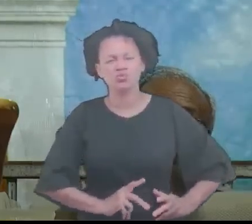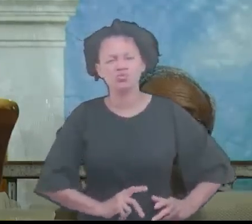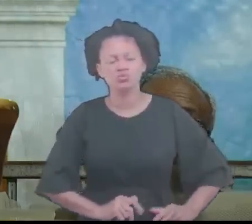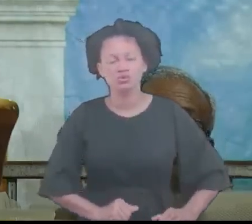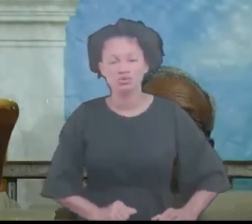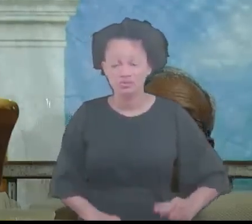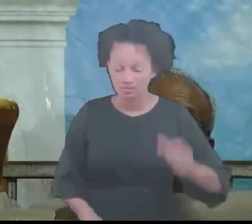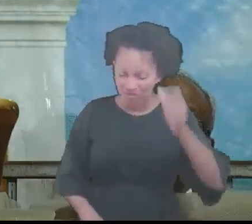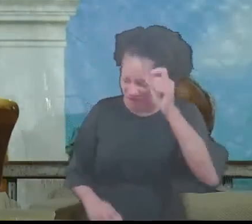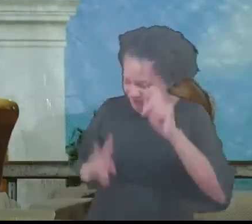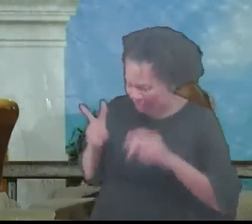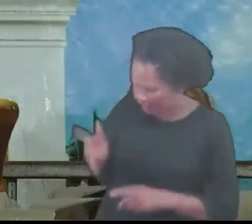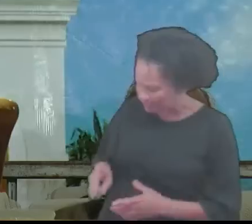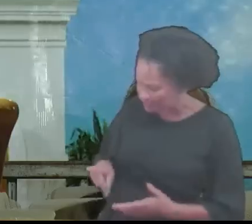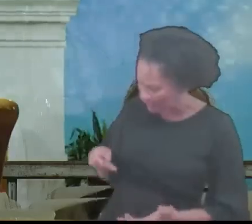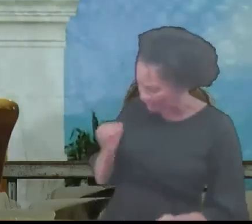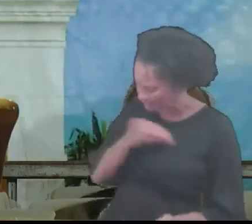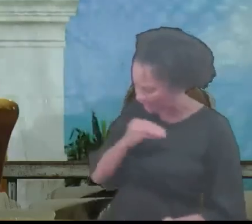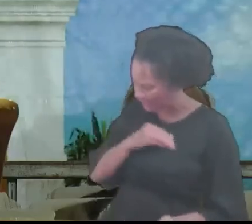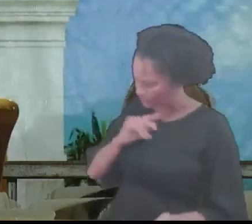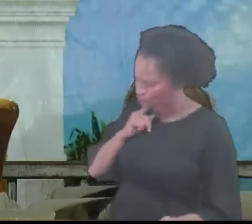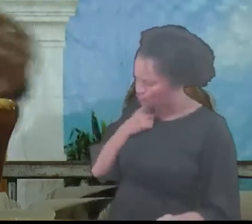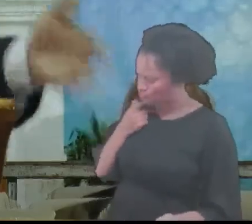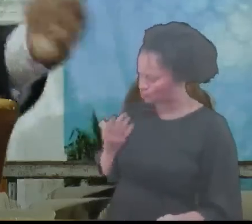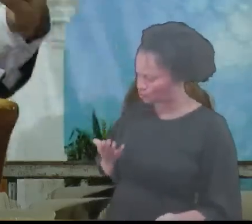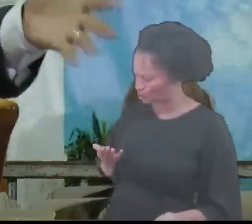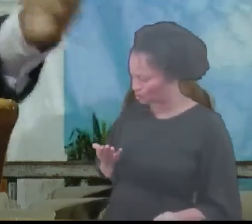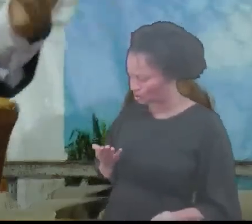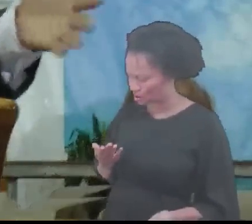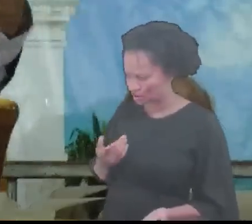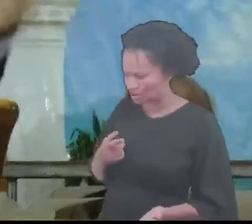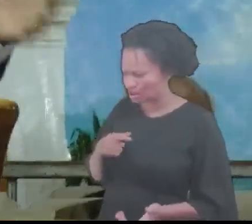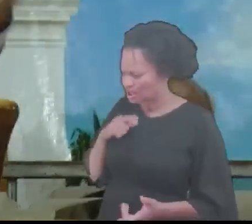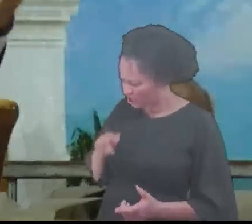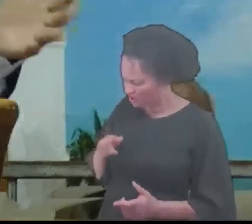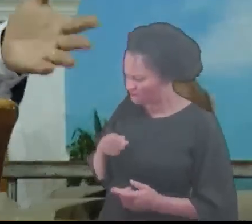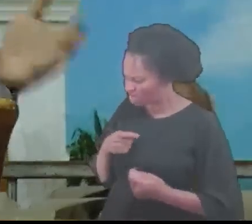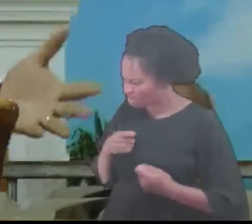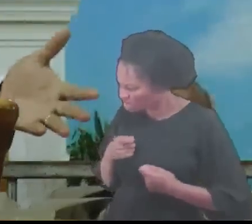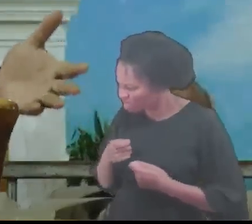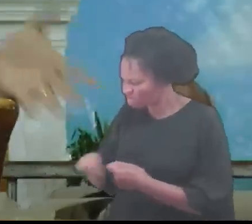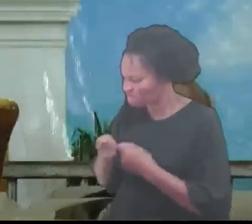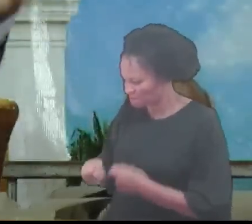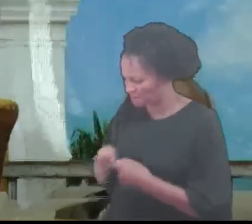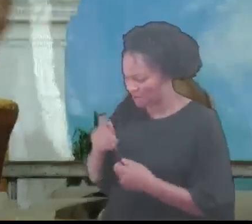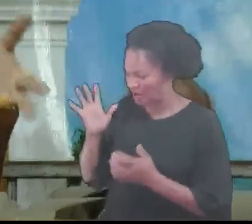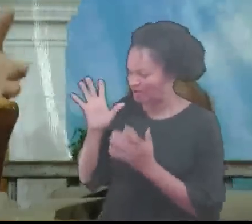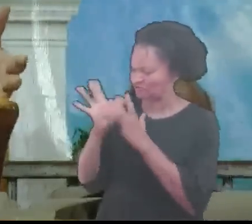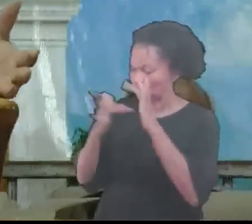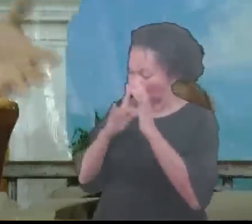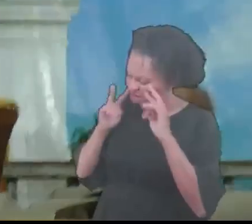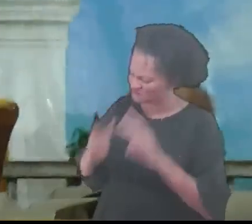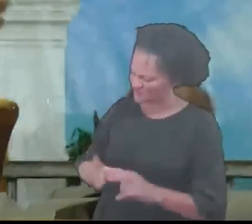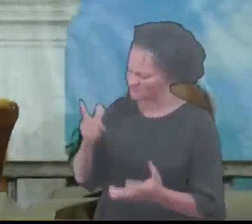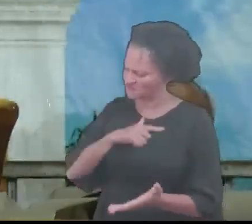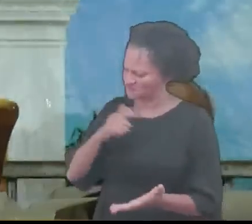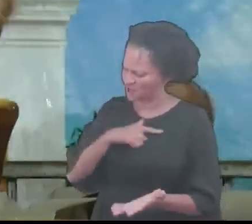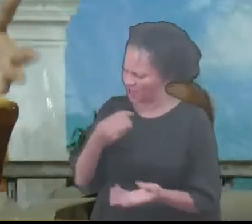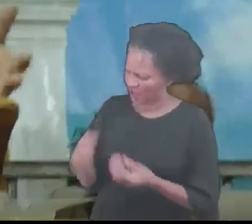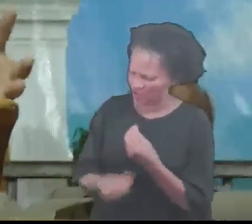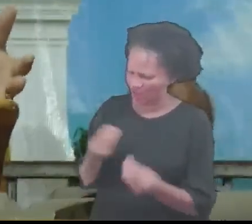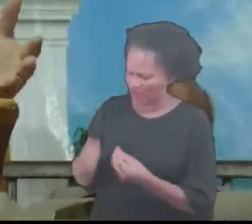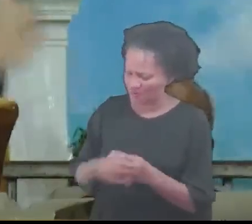Aí o diabo, ele diz, cadê a mancha? Que eu botei a mancha para Jesus achar ele feio. Eu botei a mancha para ele